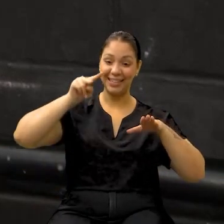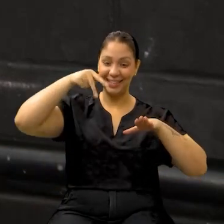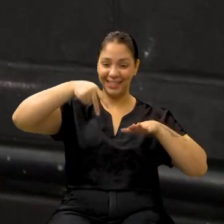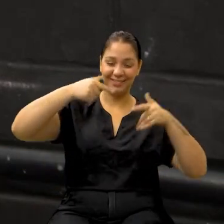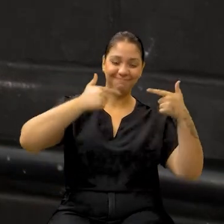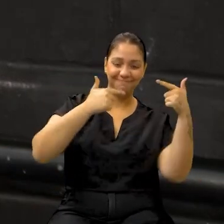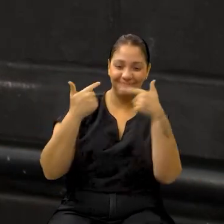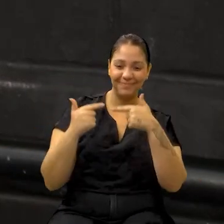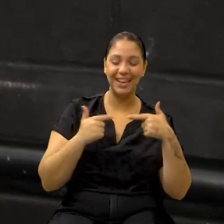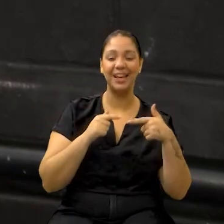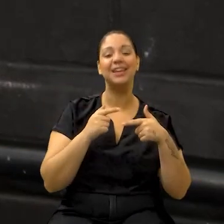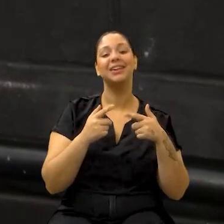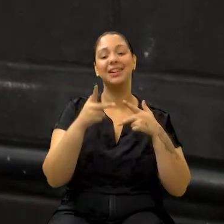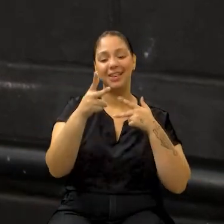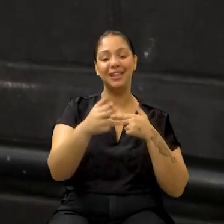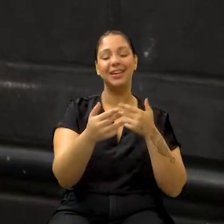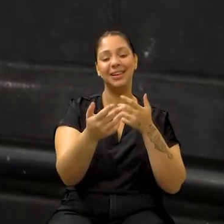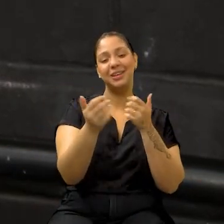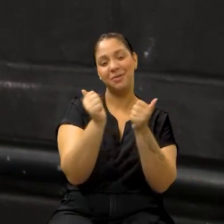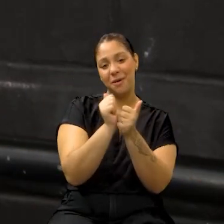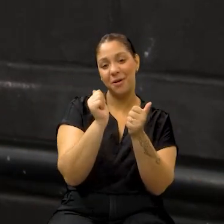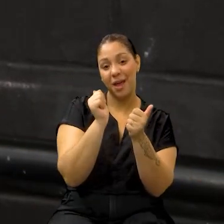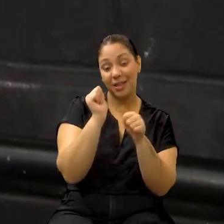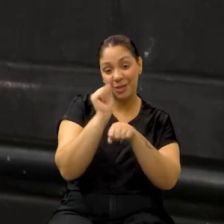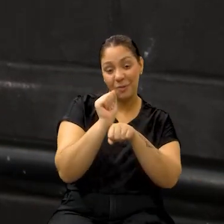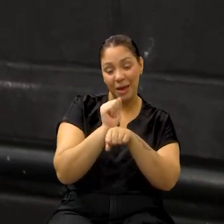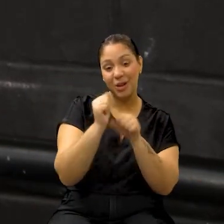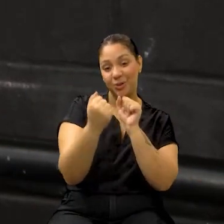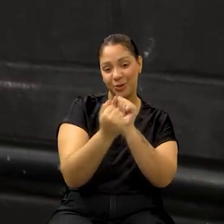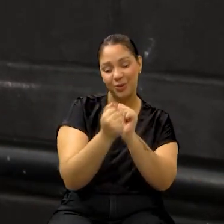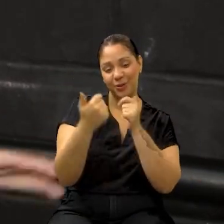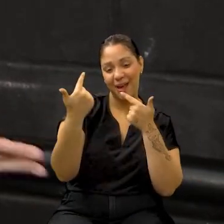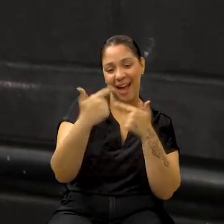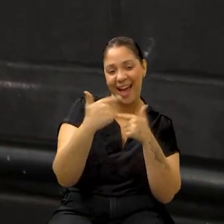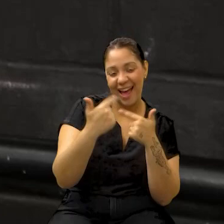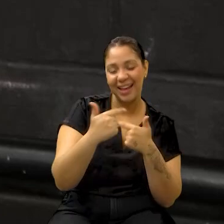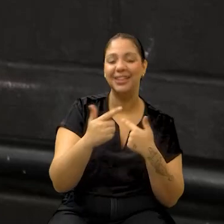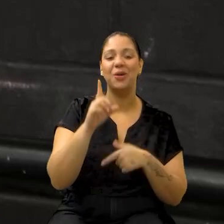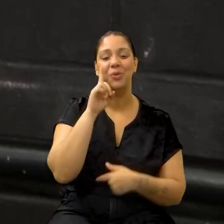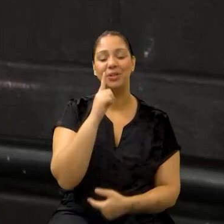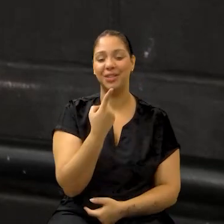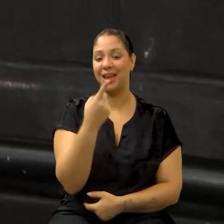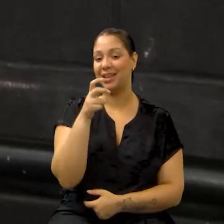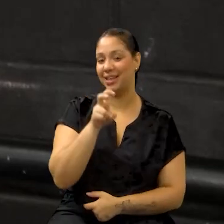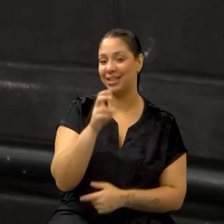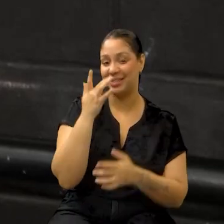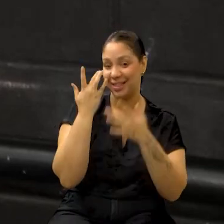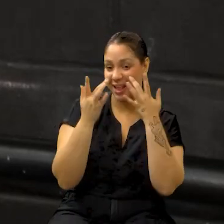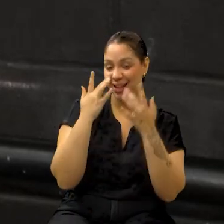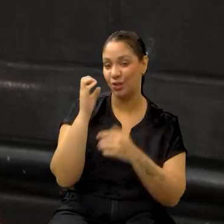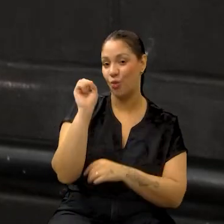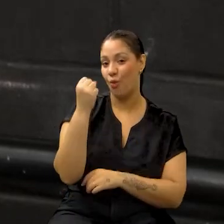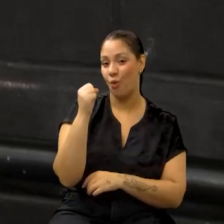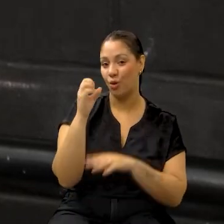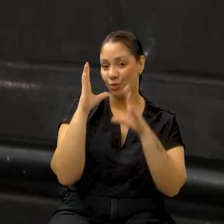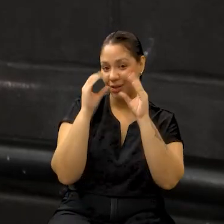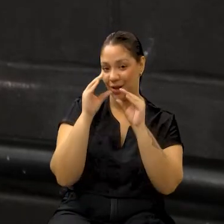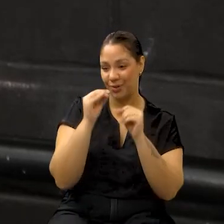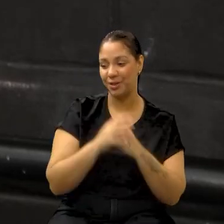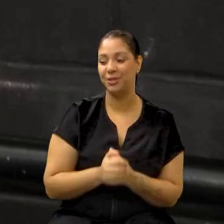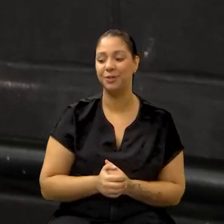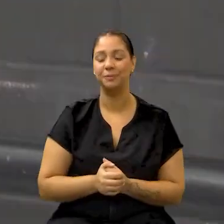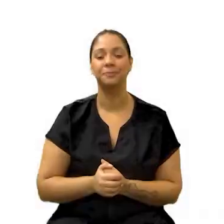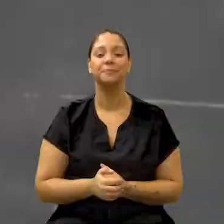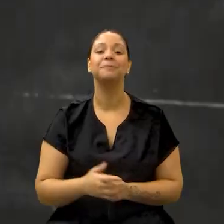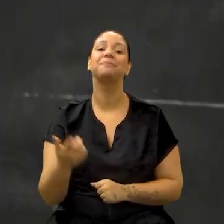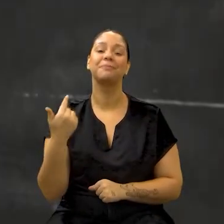que a gente vai se divertir bastante no palco, e nós queremos dar risada junto com vocês. Então, dia 15, no Castro Mendes, eu espero vocês às